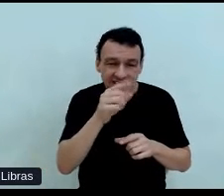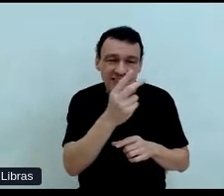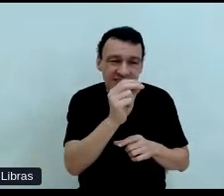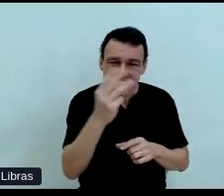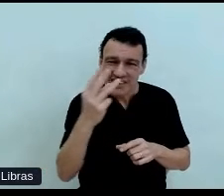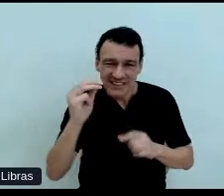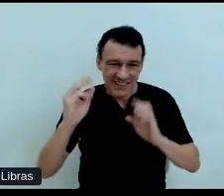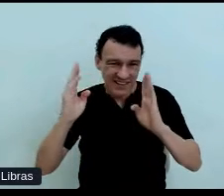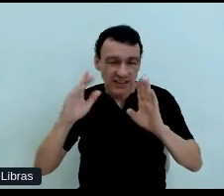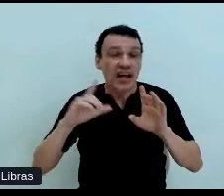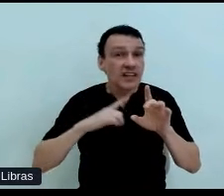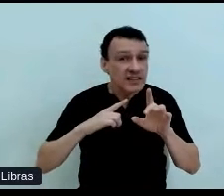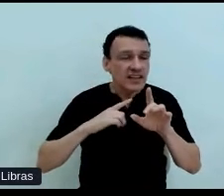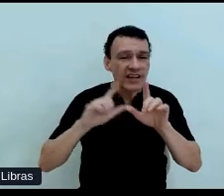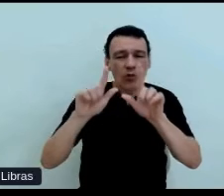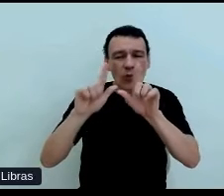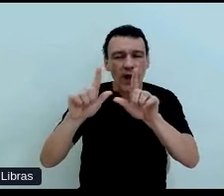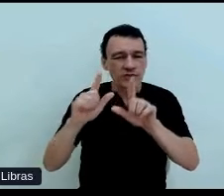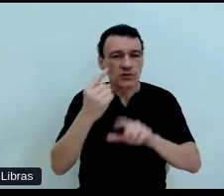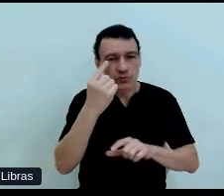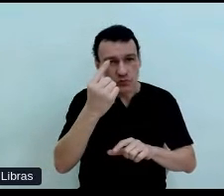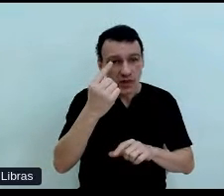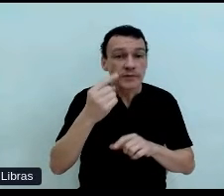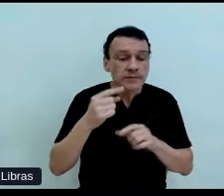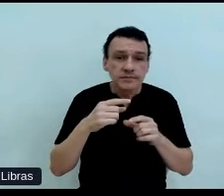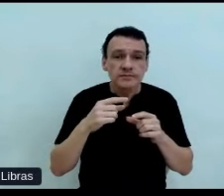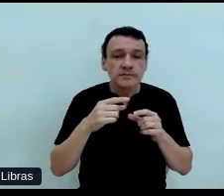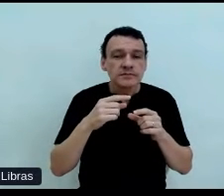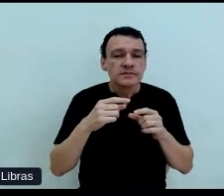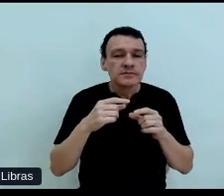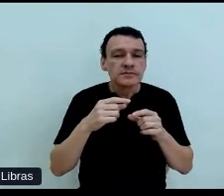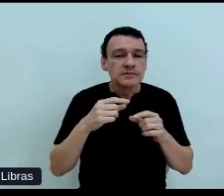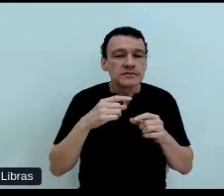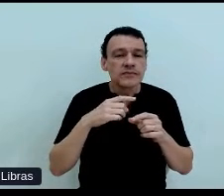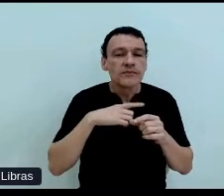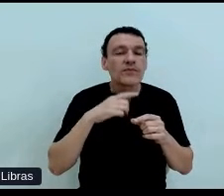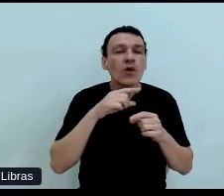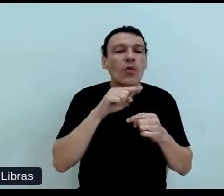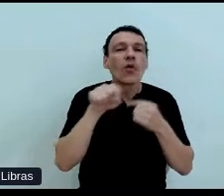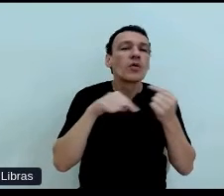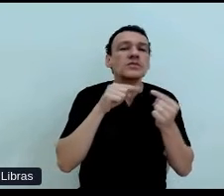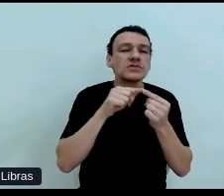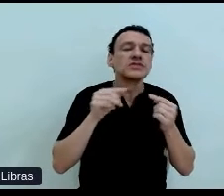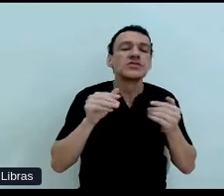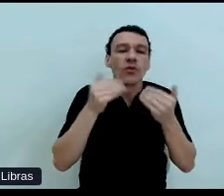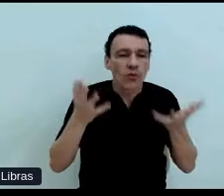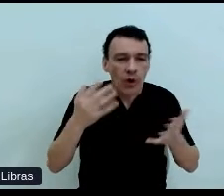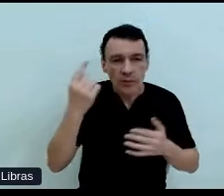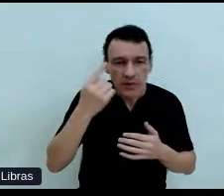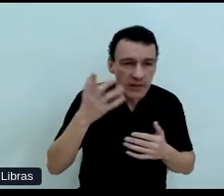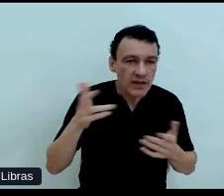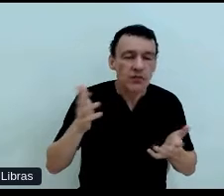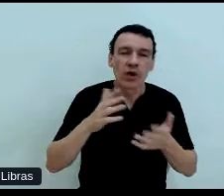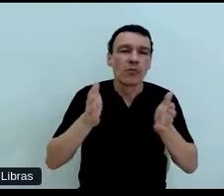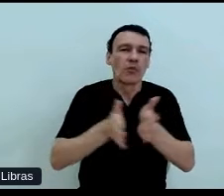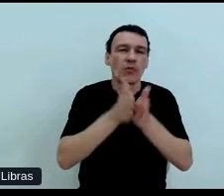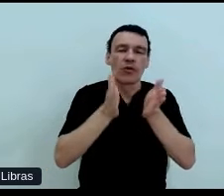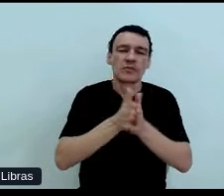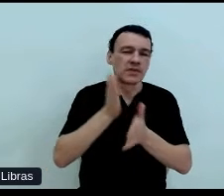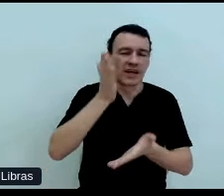um quadrinho aqui que eu trouxe da Agenda 2030, que tem o objetivo primeiro, que é a erradicação da pobreza, e